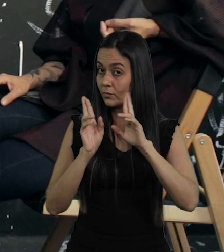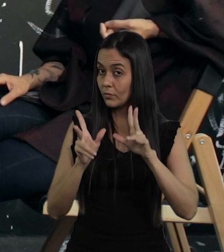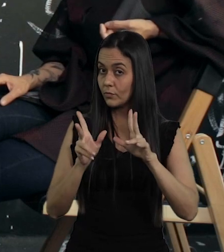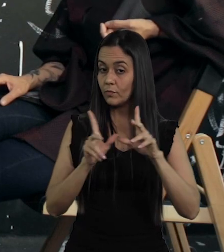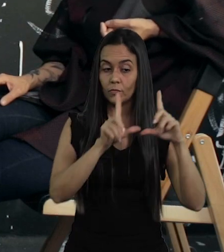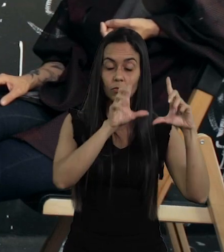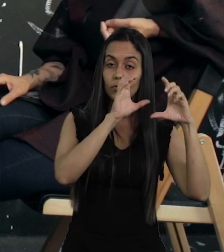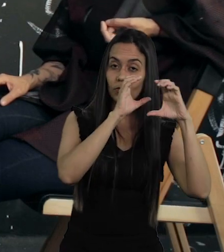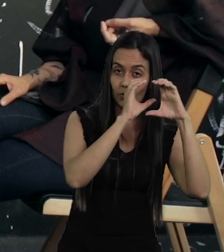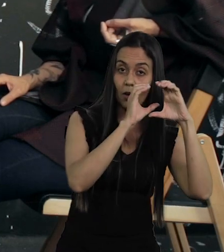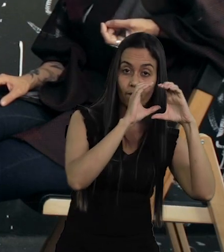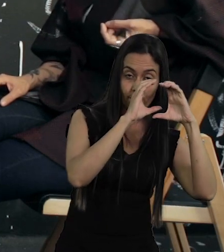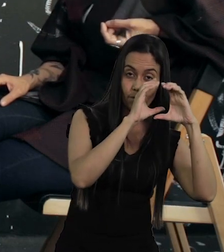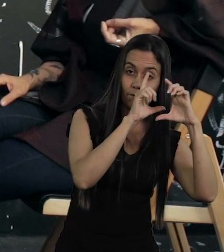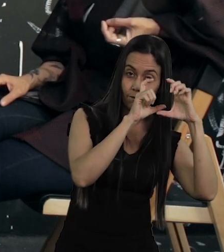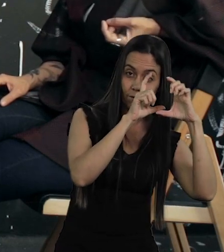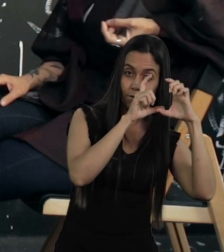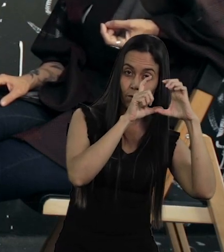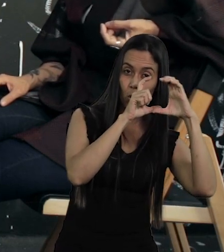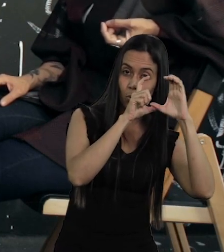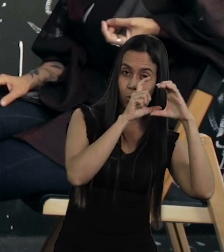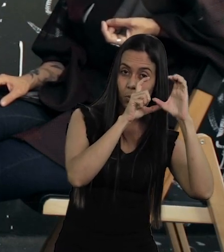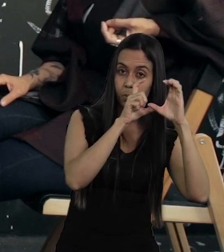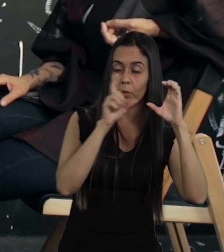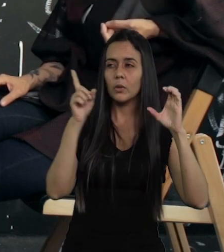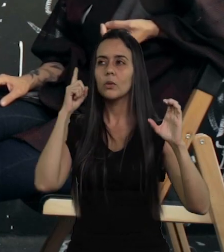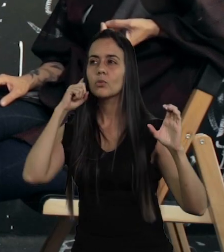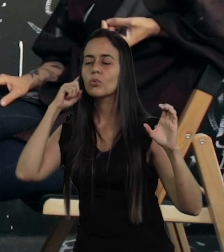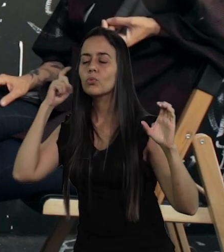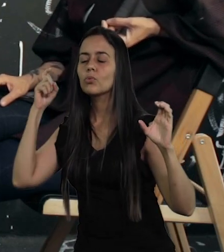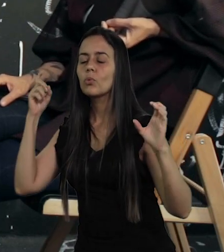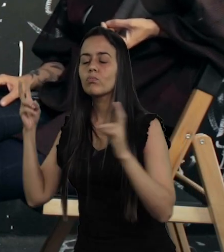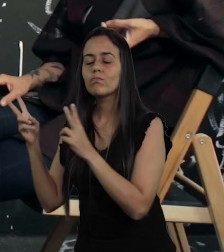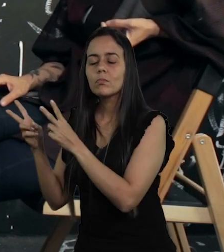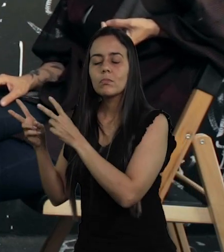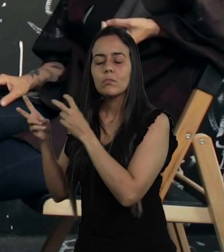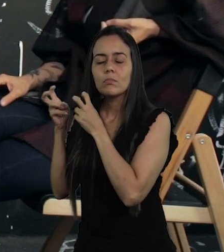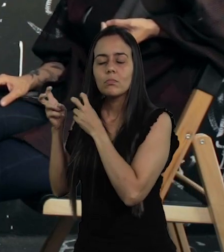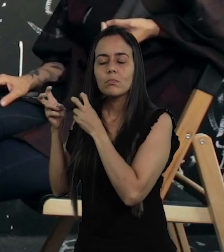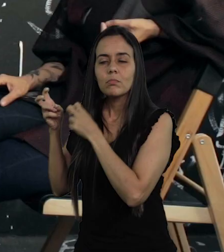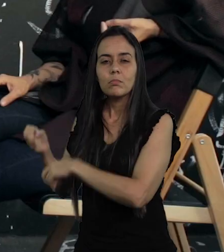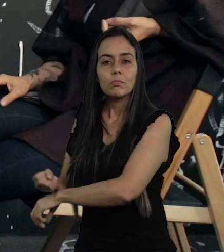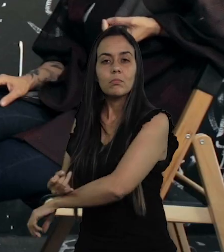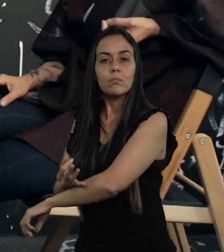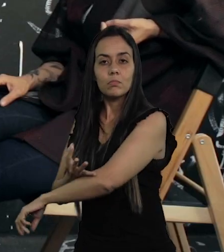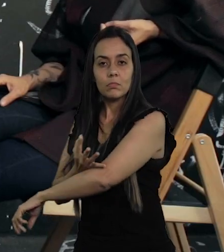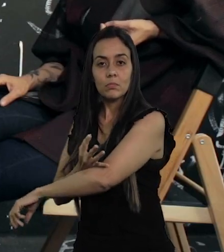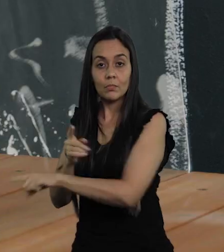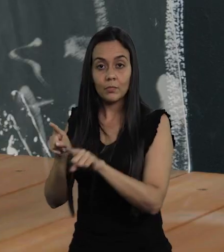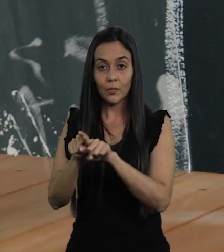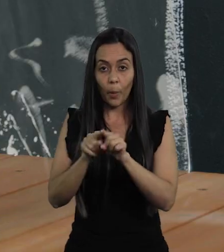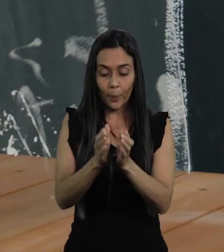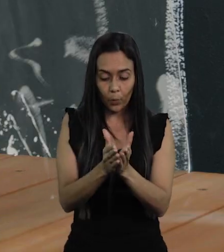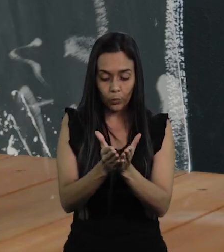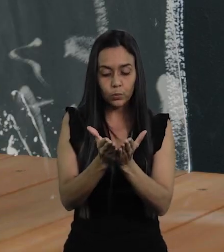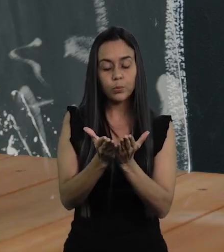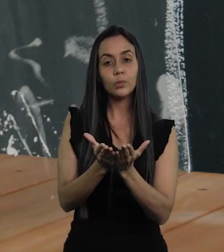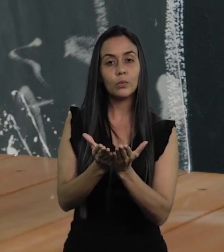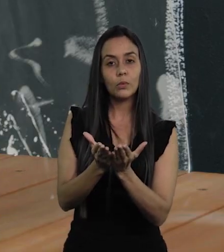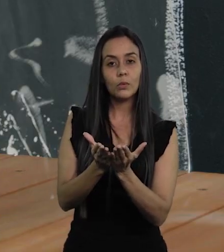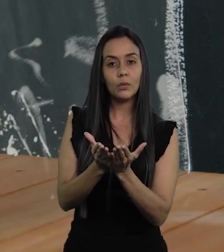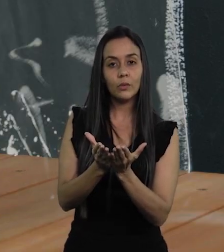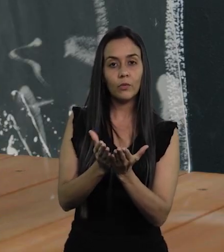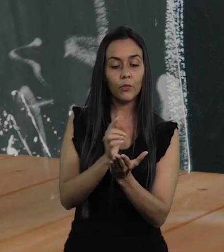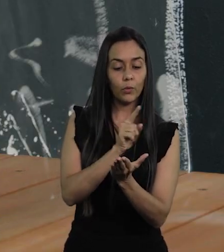impulsos, que é né, uma imagem, tudo tem, mas ainda é o que mais impressiona. E o livro tem isso. Né? O livro ele